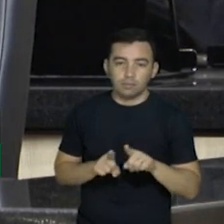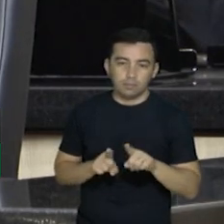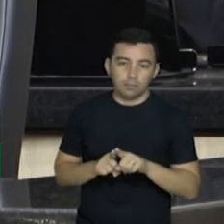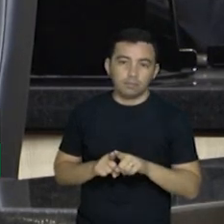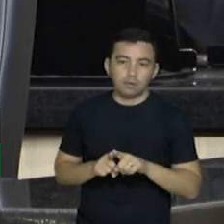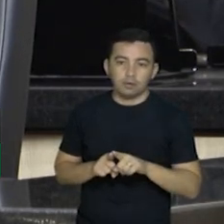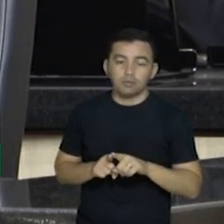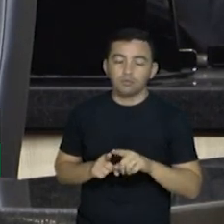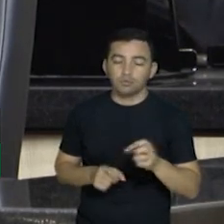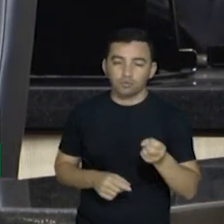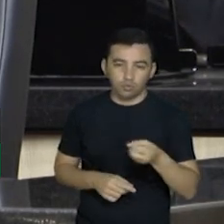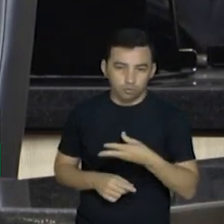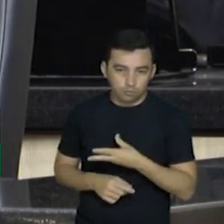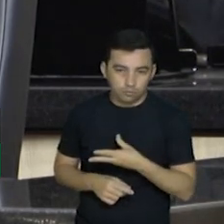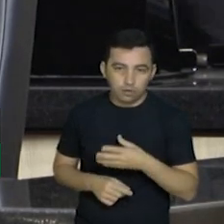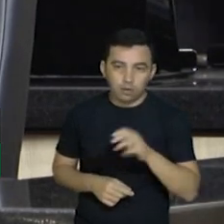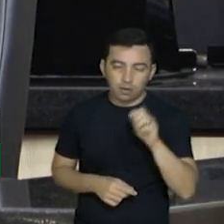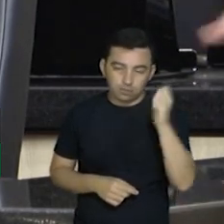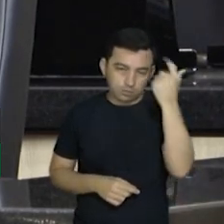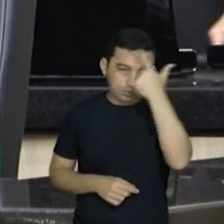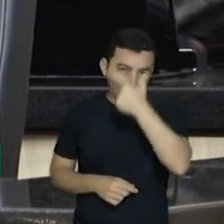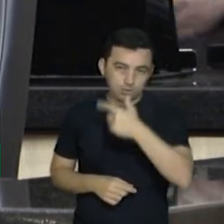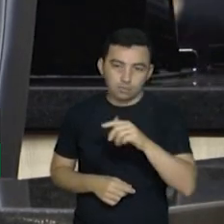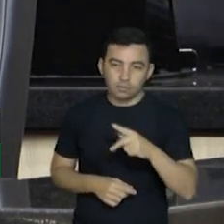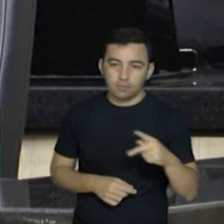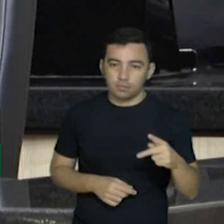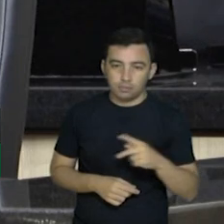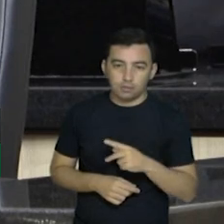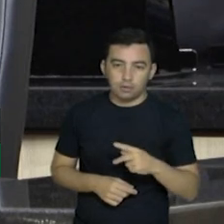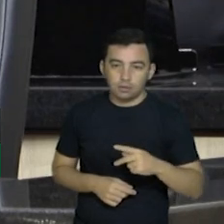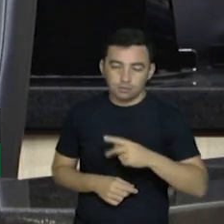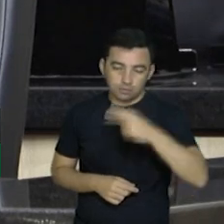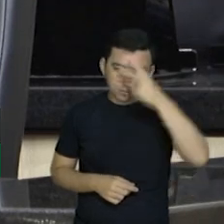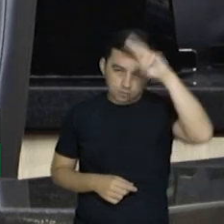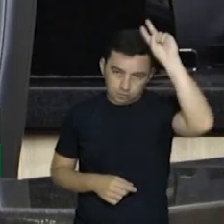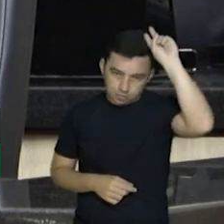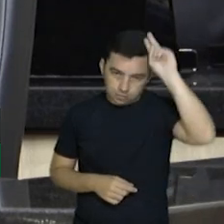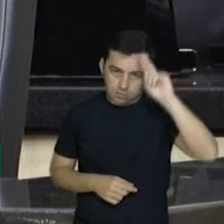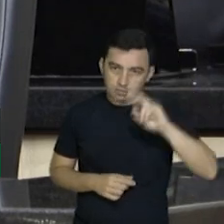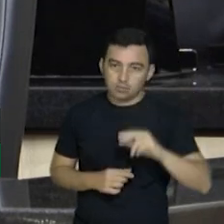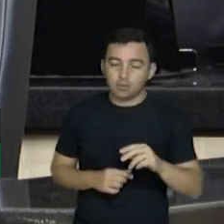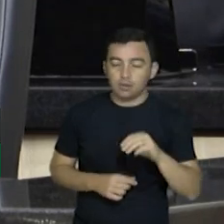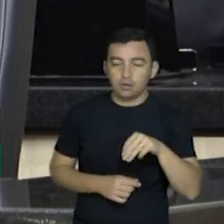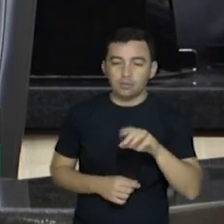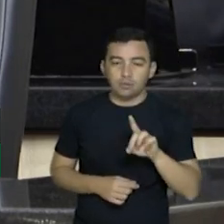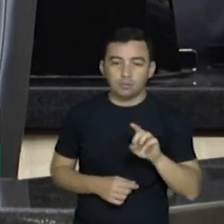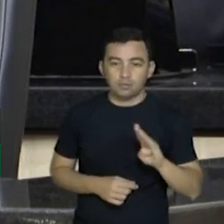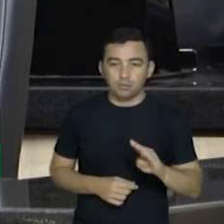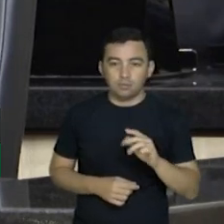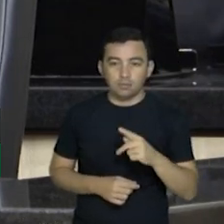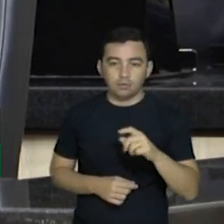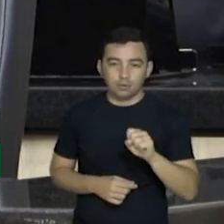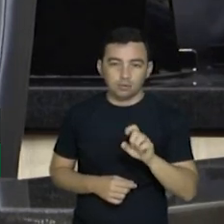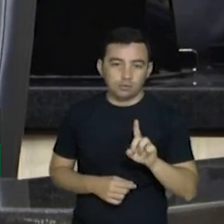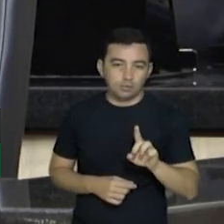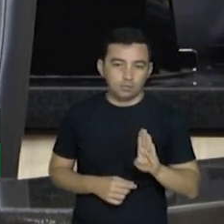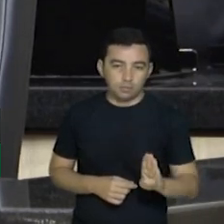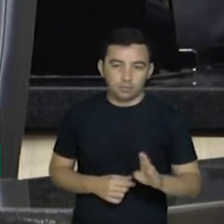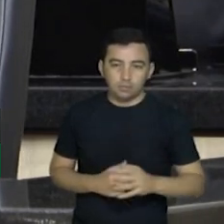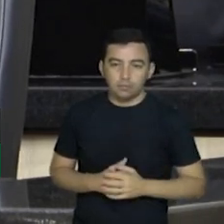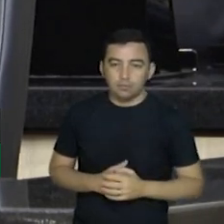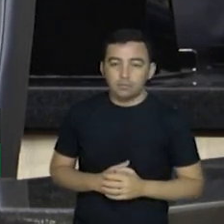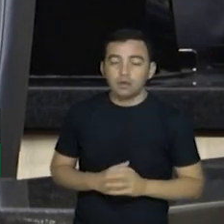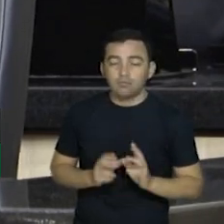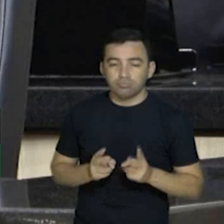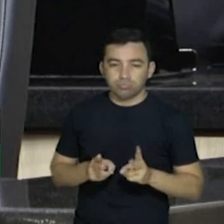ao Taís Silva PP e Doutor Vicente cara preso bloco social democrático MDB PSDB ato contínuo